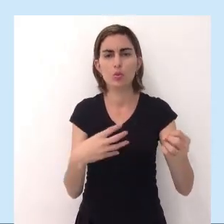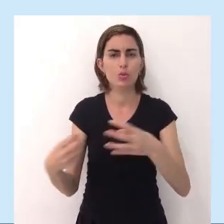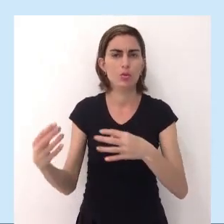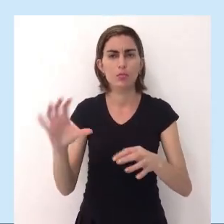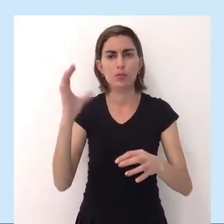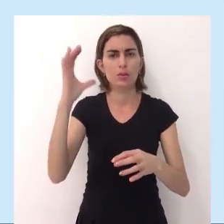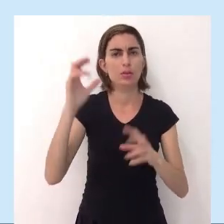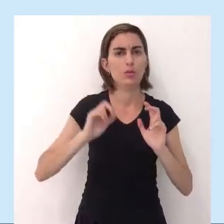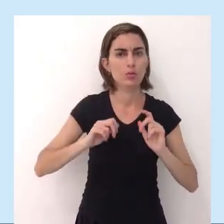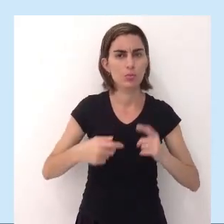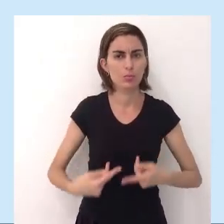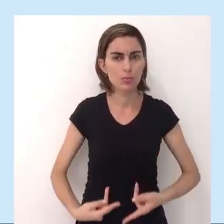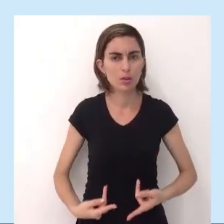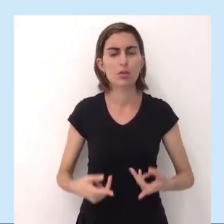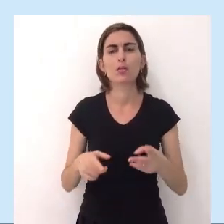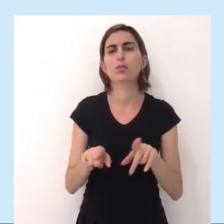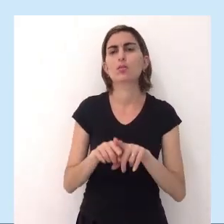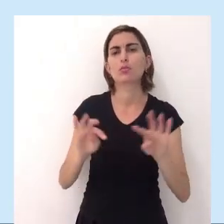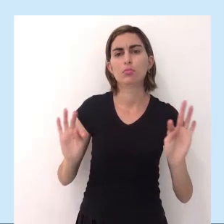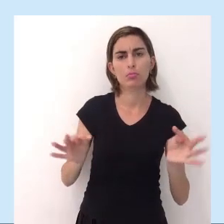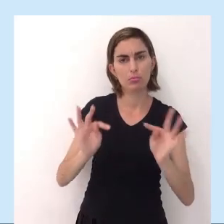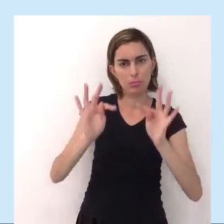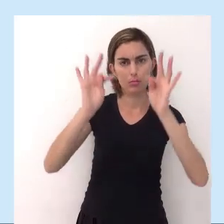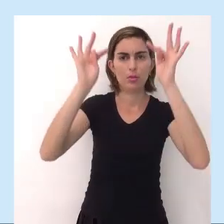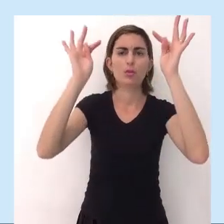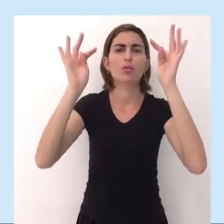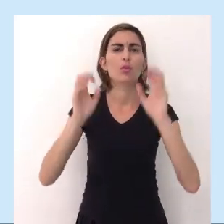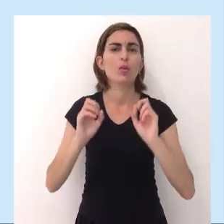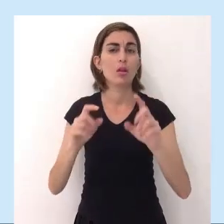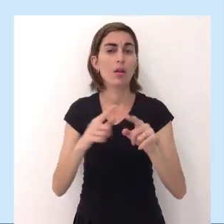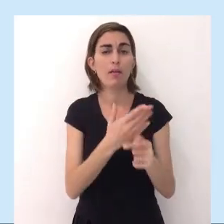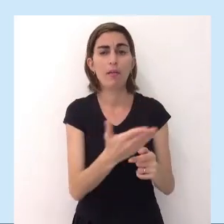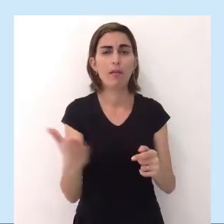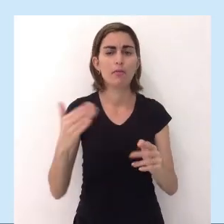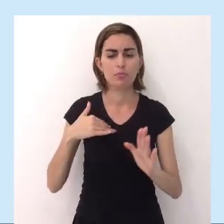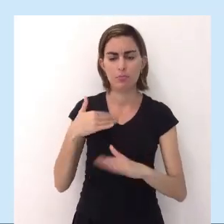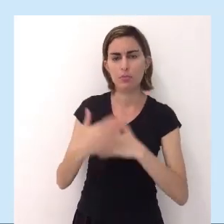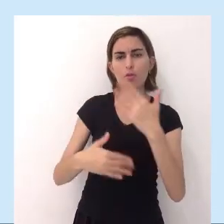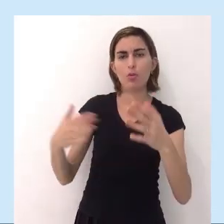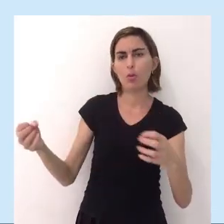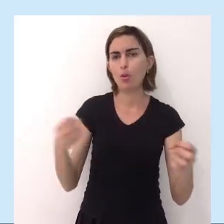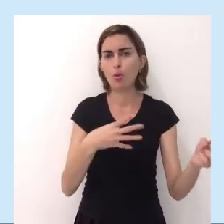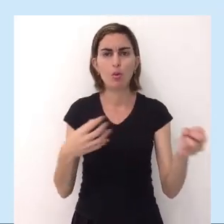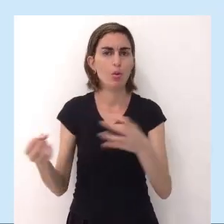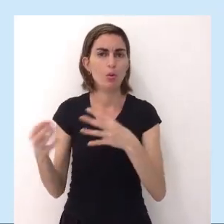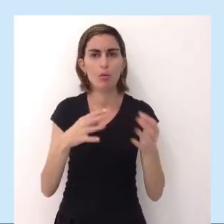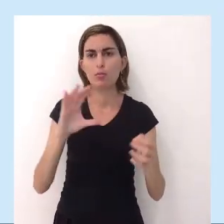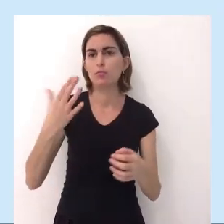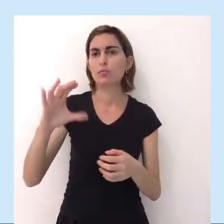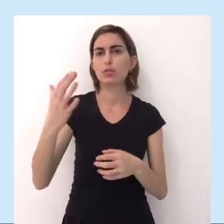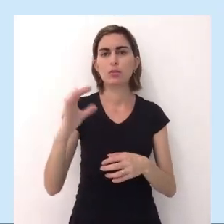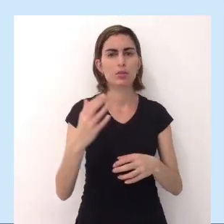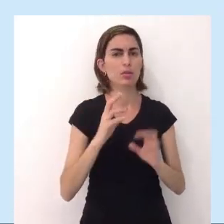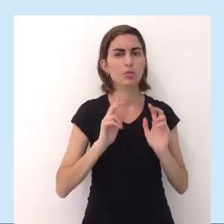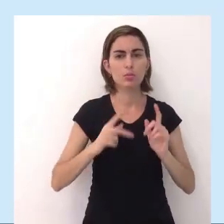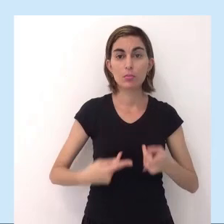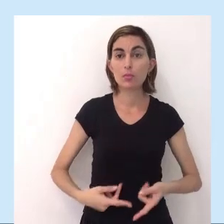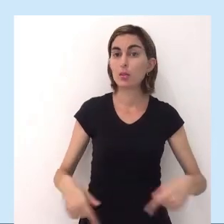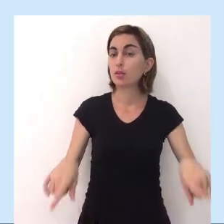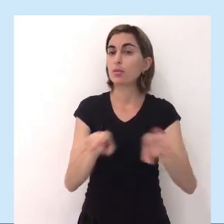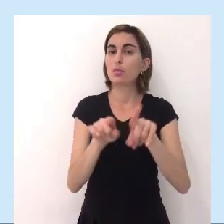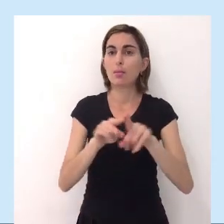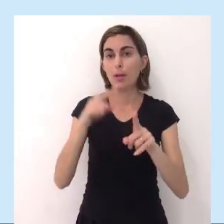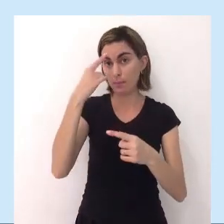novas ciências humanas, mesmo em meio às tecnologias, tá? Porque eles que desenvolvem as novas ciências humanas, eles que